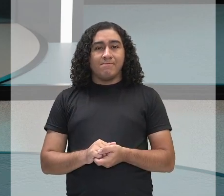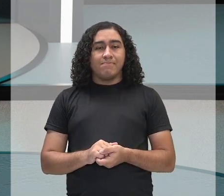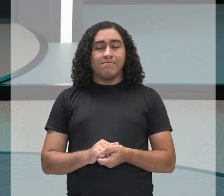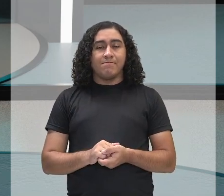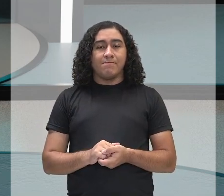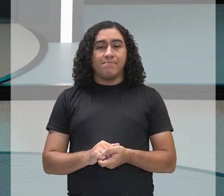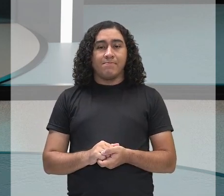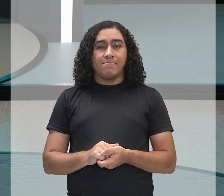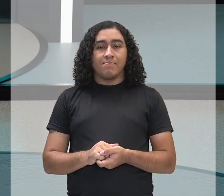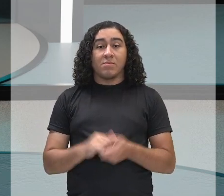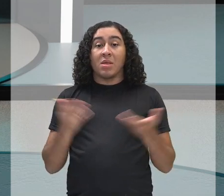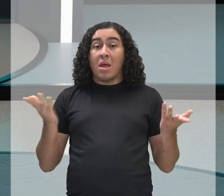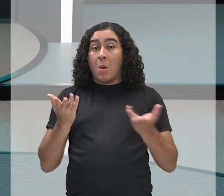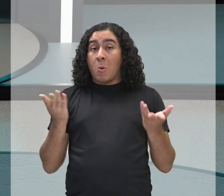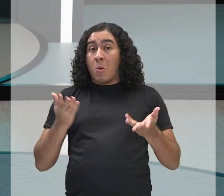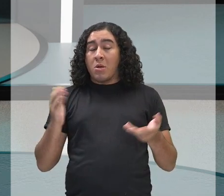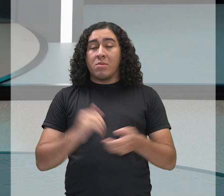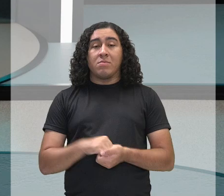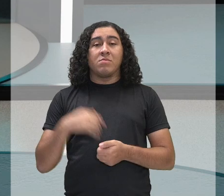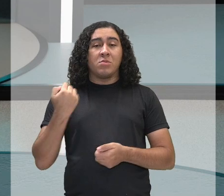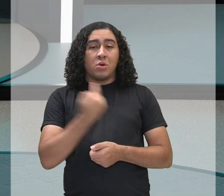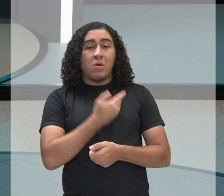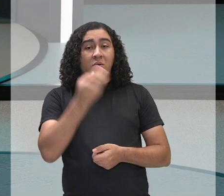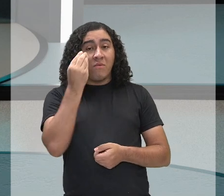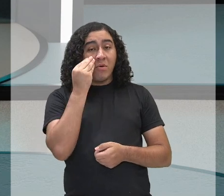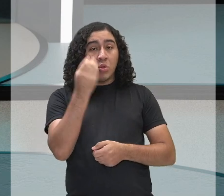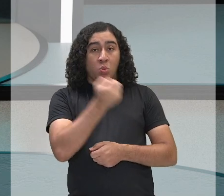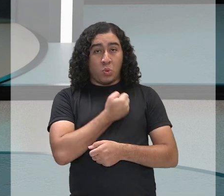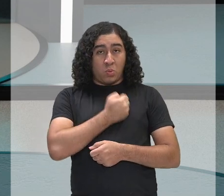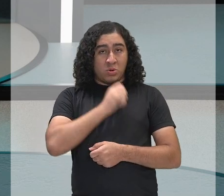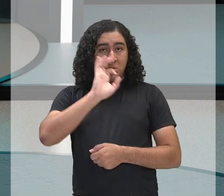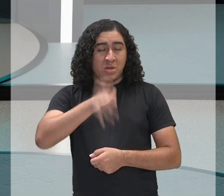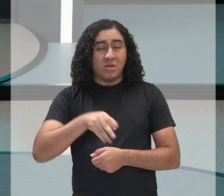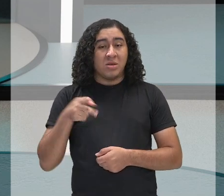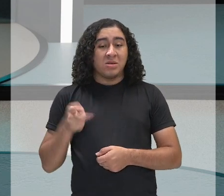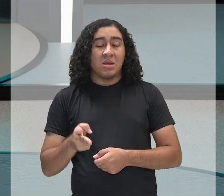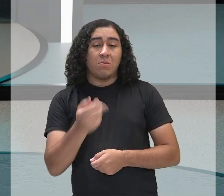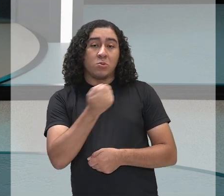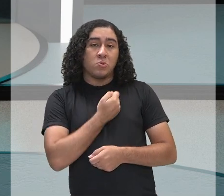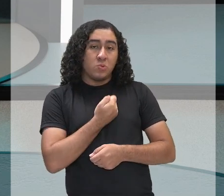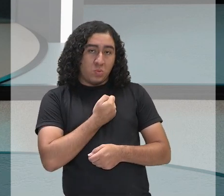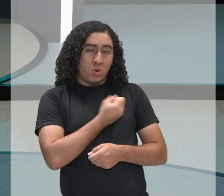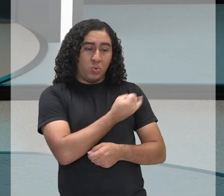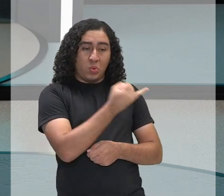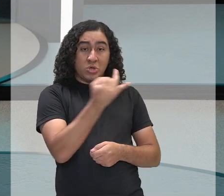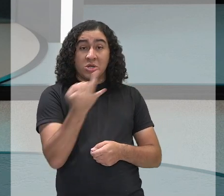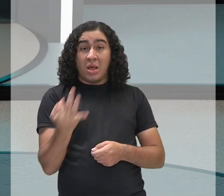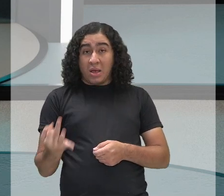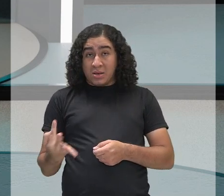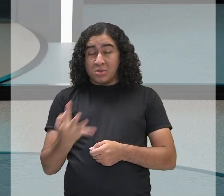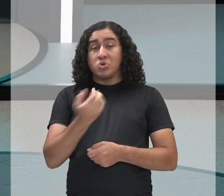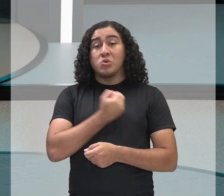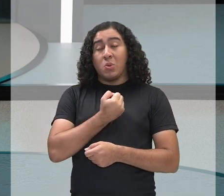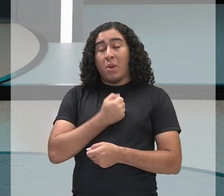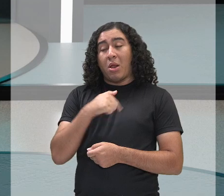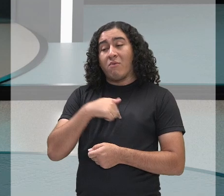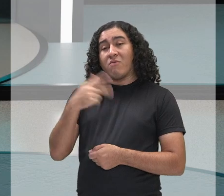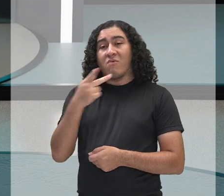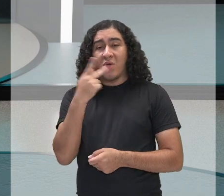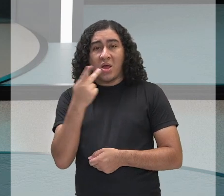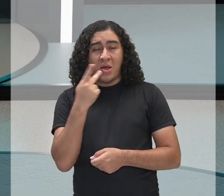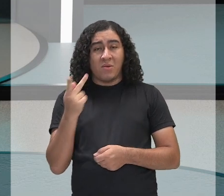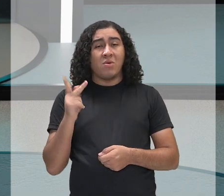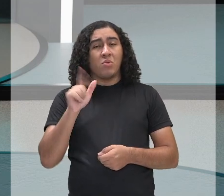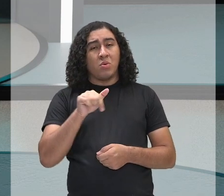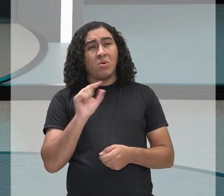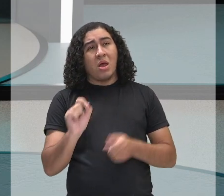telefone? Agora, então, nós vamos ver esses números, que são sempre os números cardinais, tá? Os números que eu falo para dizer,